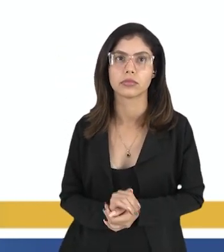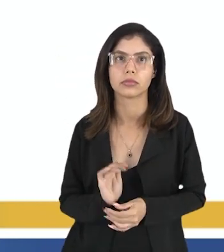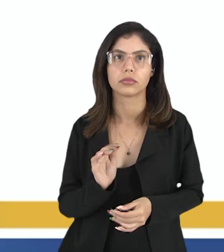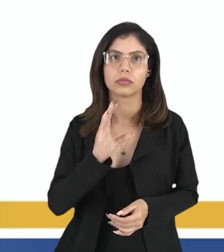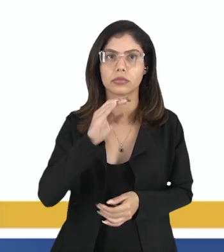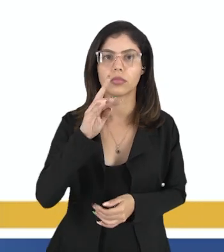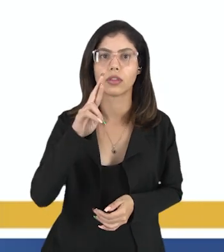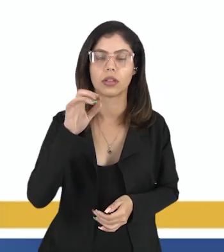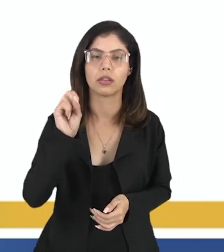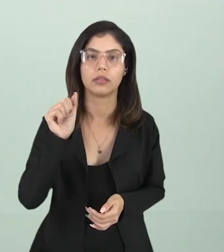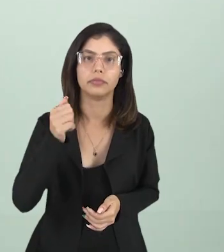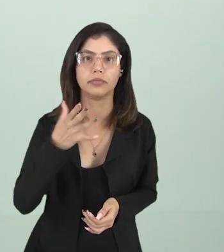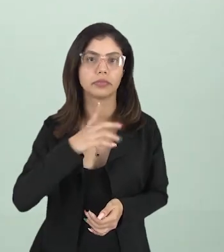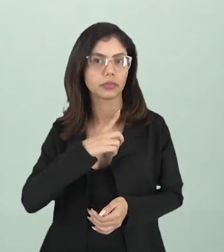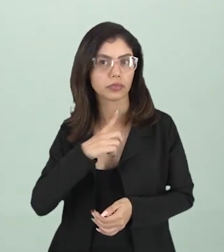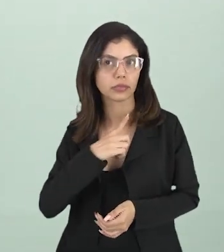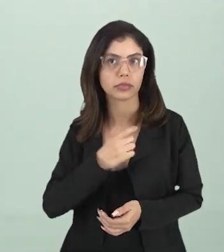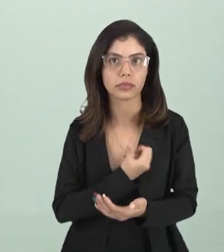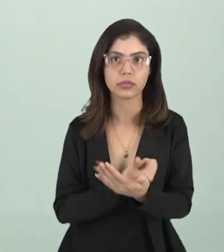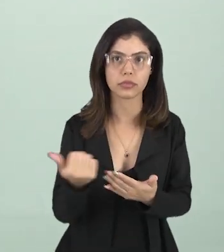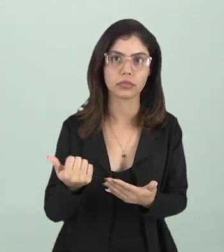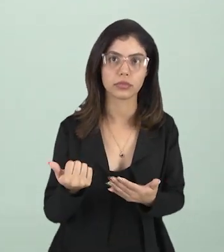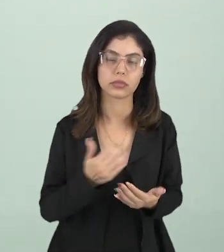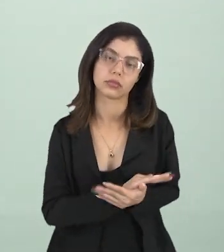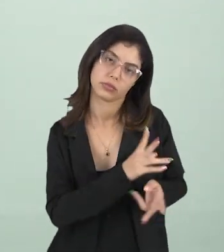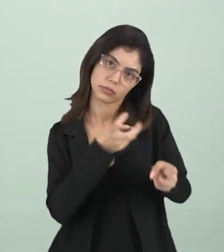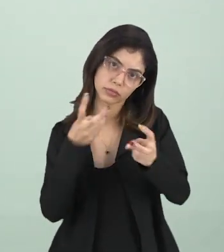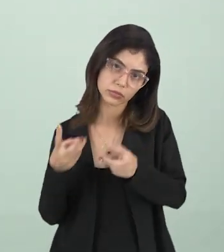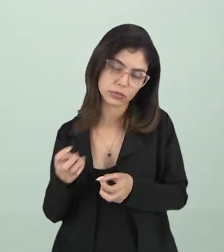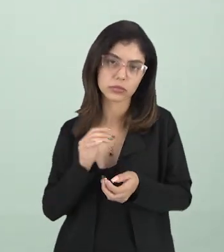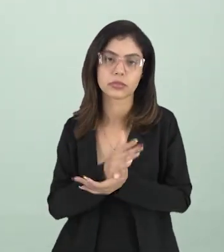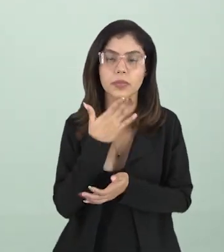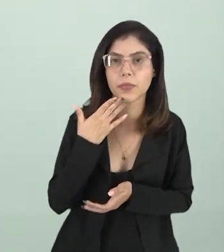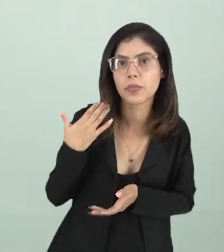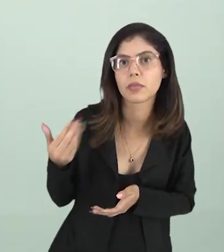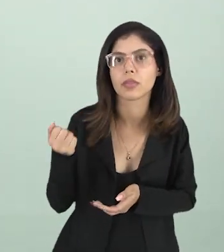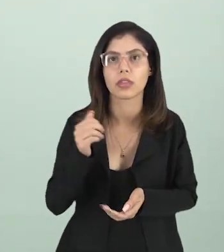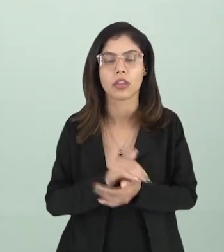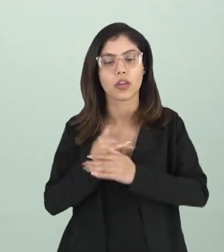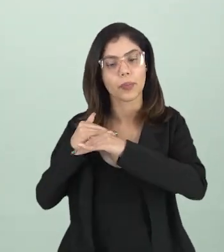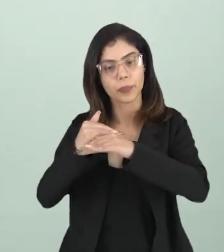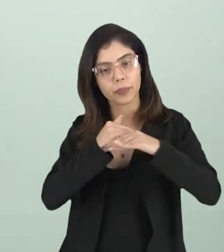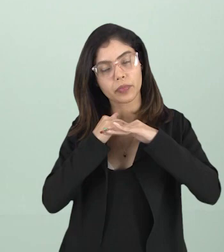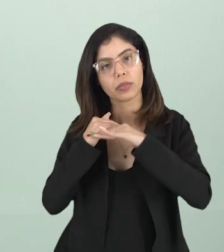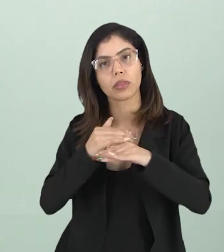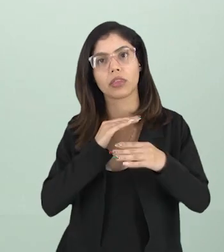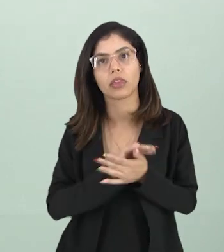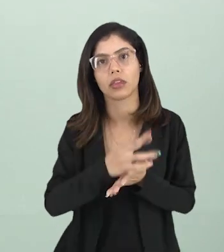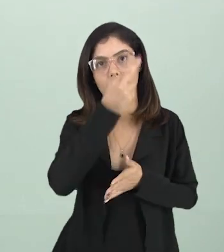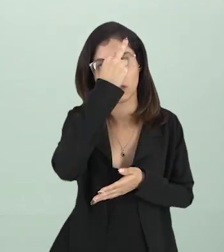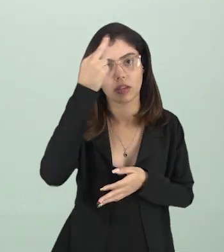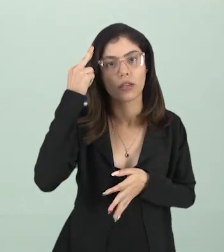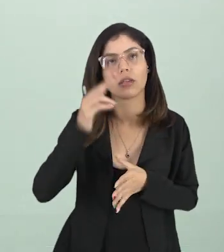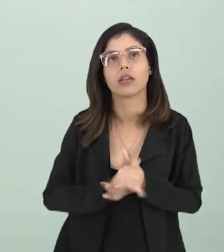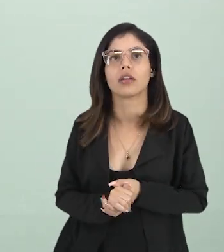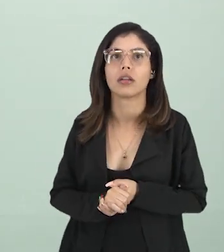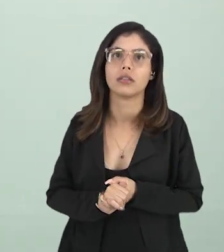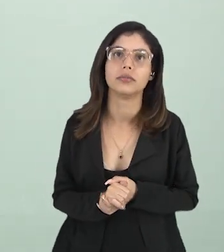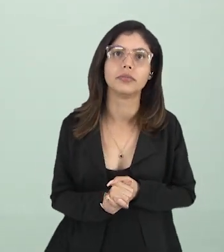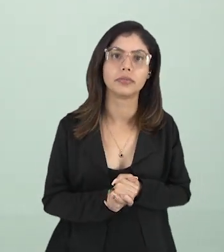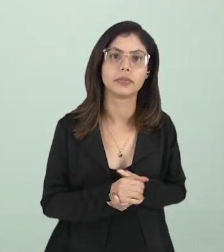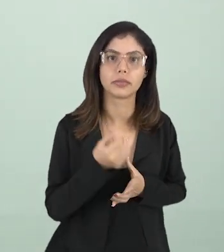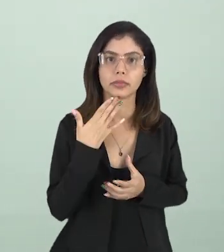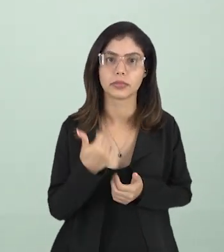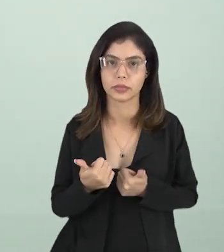vêm agir aí na perspectiva de reparar nessa igualdade histórica, então, estabelecida, tá